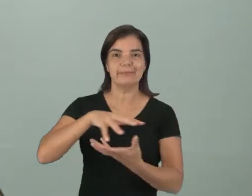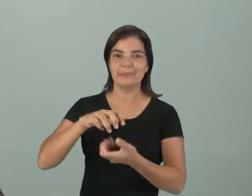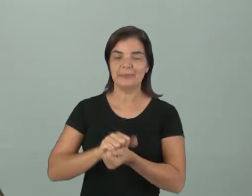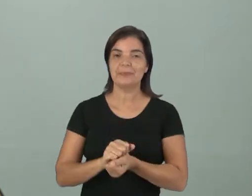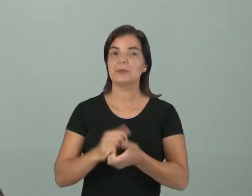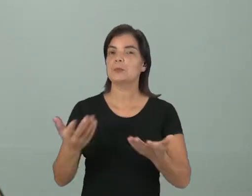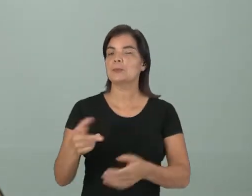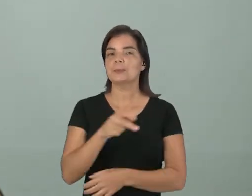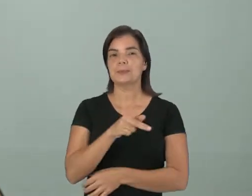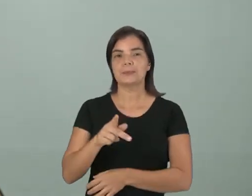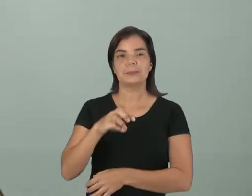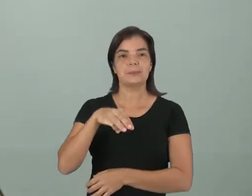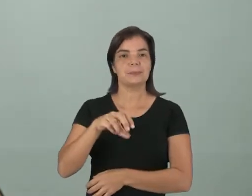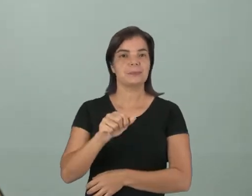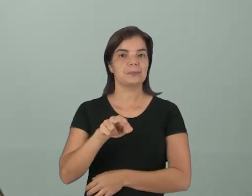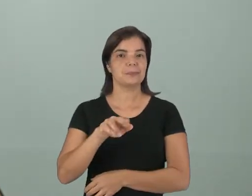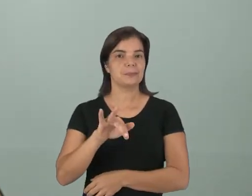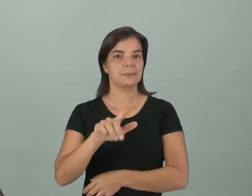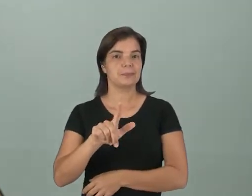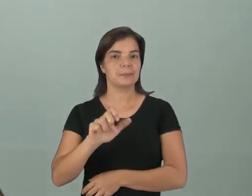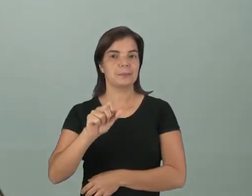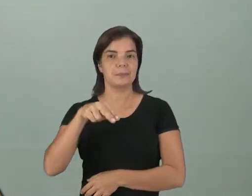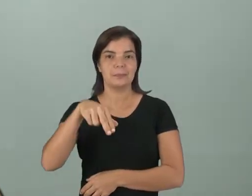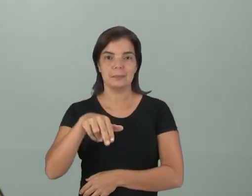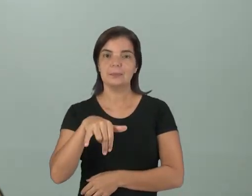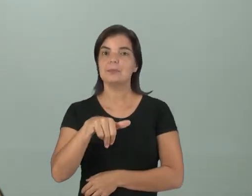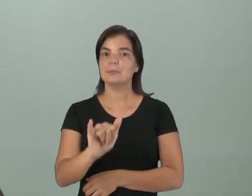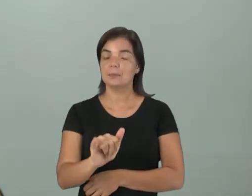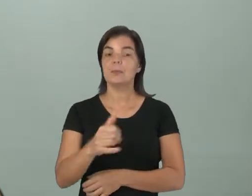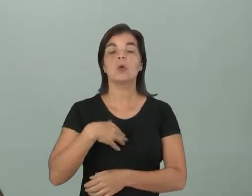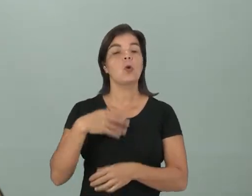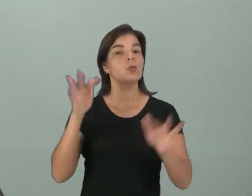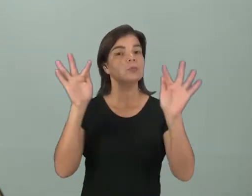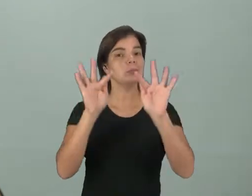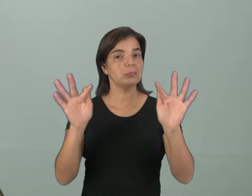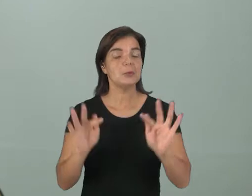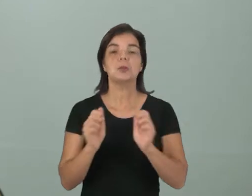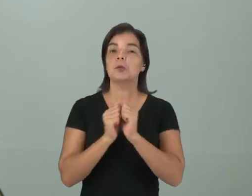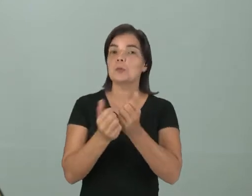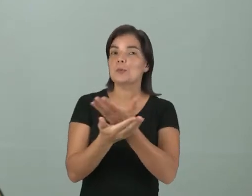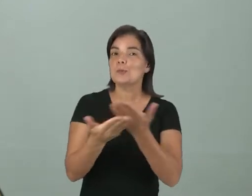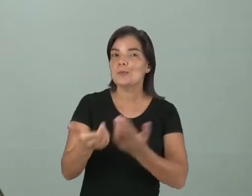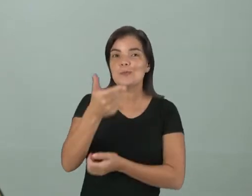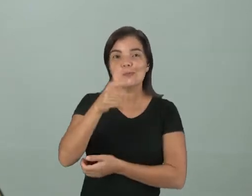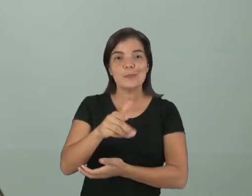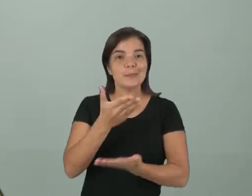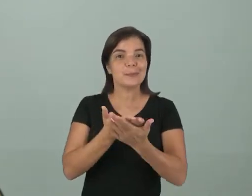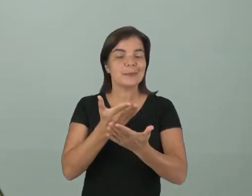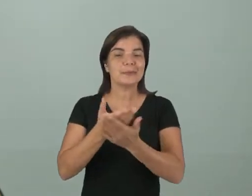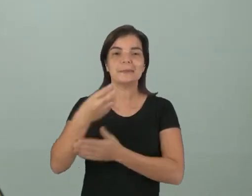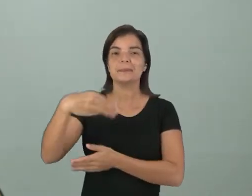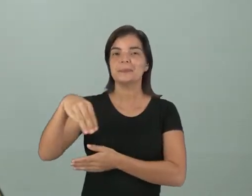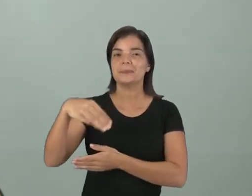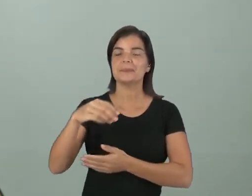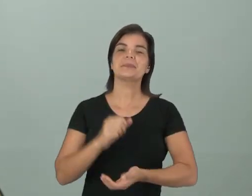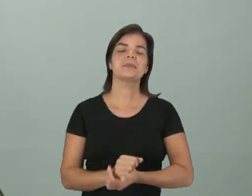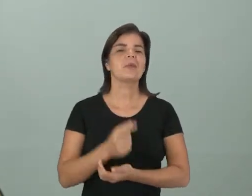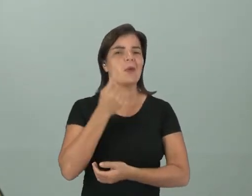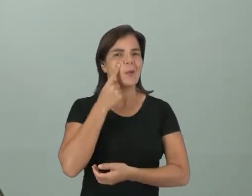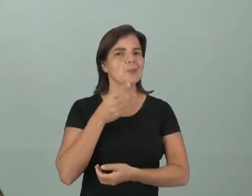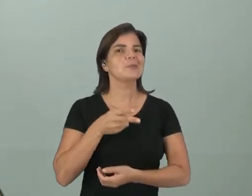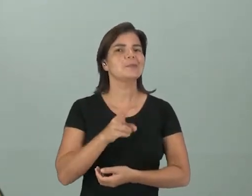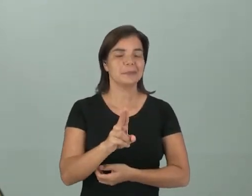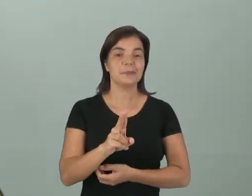Bom, sou a professora Marilane Moraes e estou muito feliz em estar novamente com vocês hoje para mais uma aula de matemática. Vamos